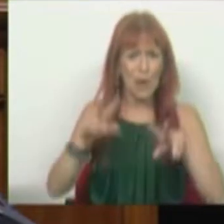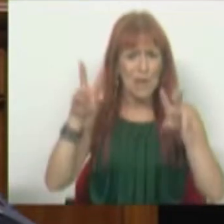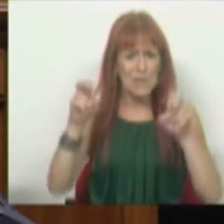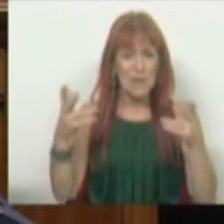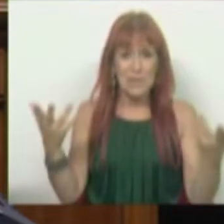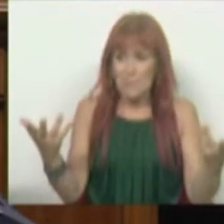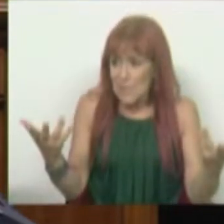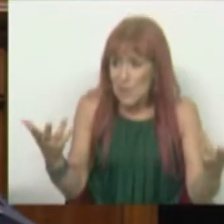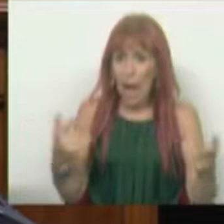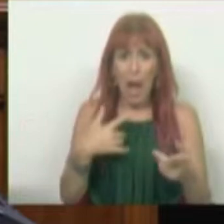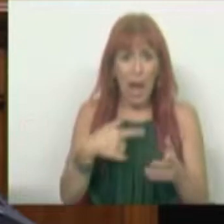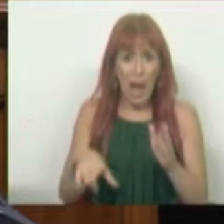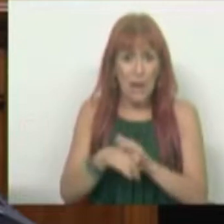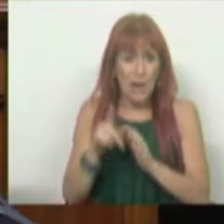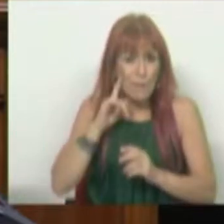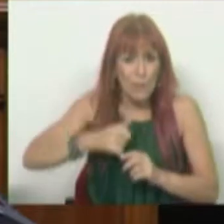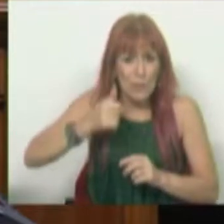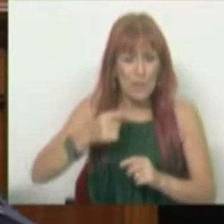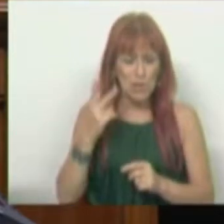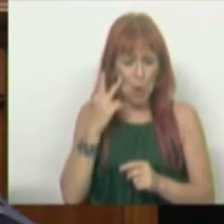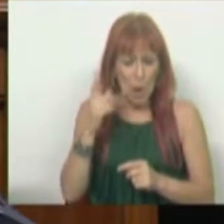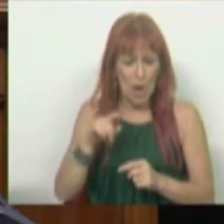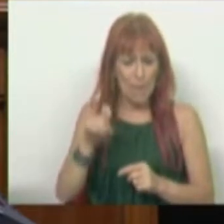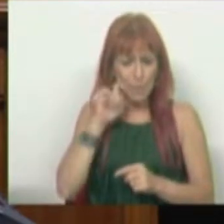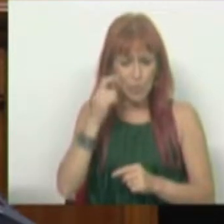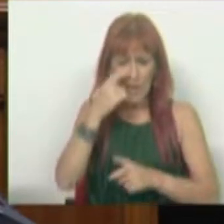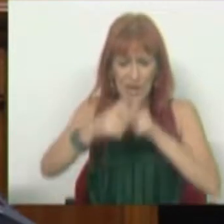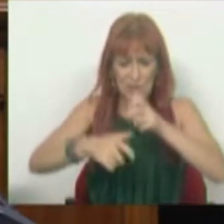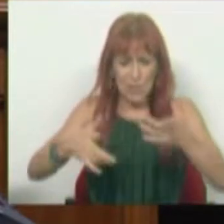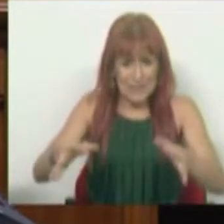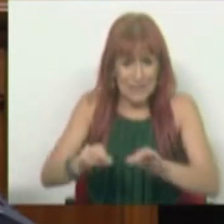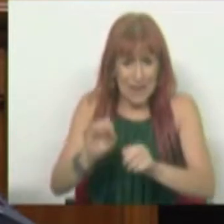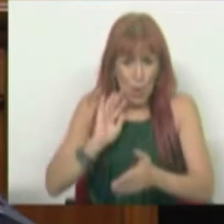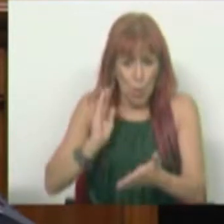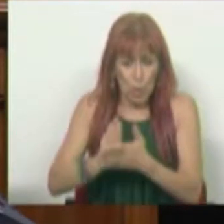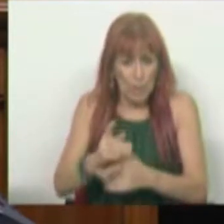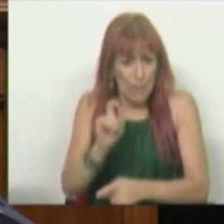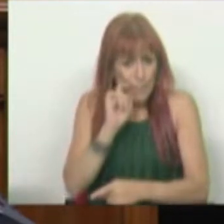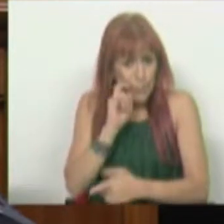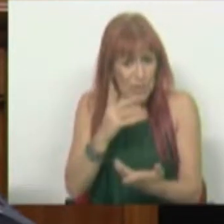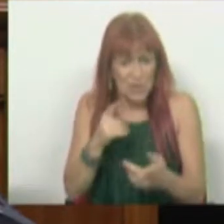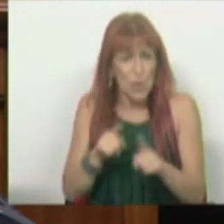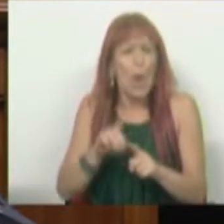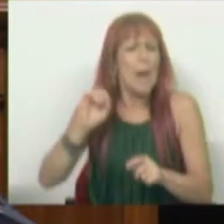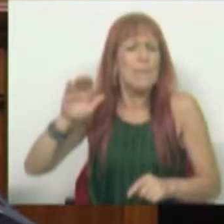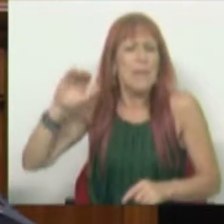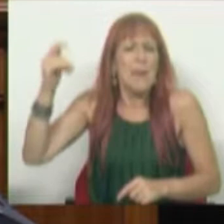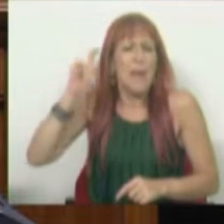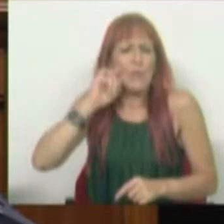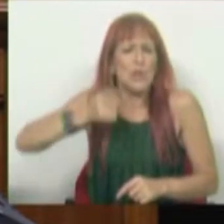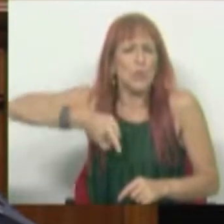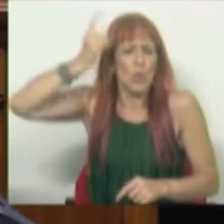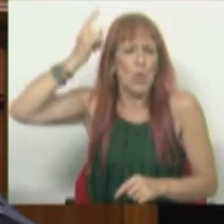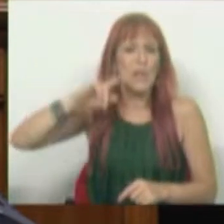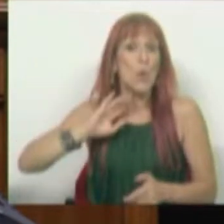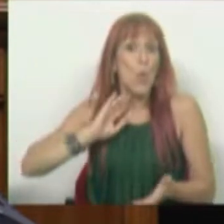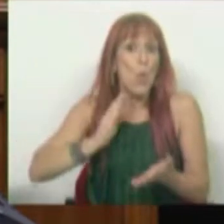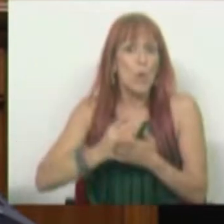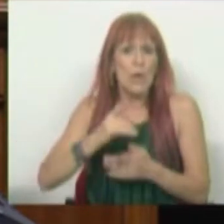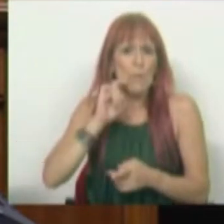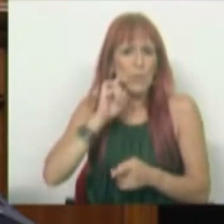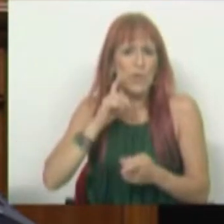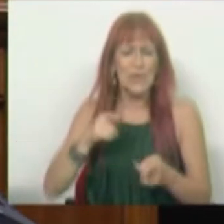ela é a fundamental. Nós olhamos para a proteção civil como a última proteção, não é como a primeira proteção, é a última